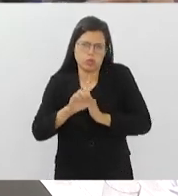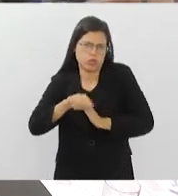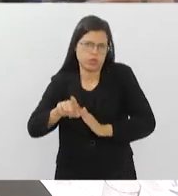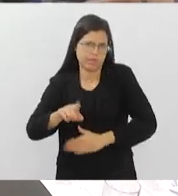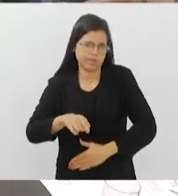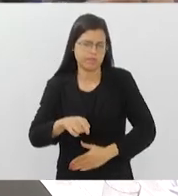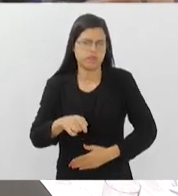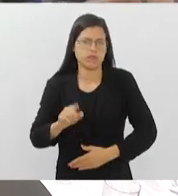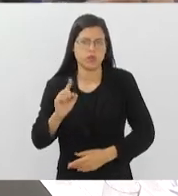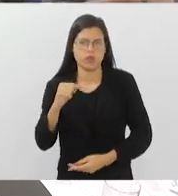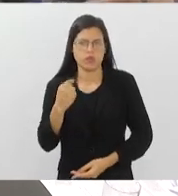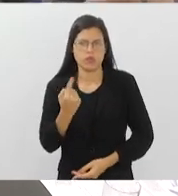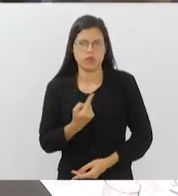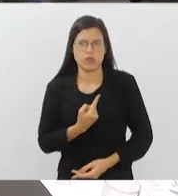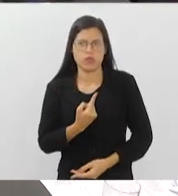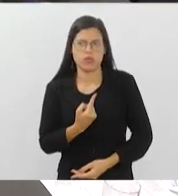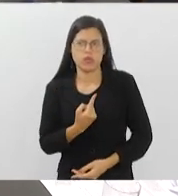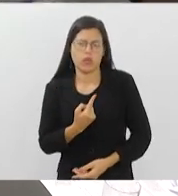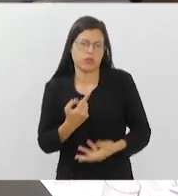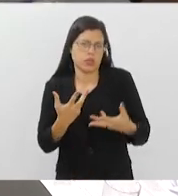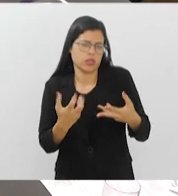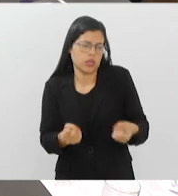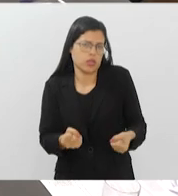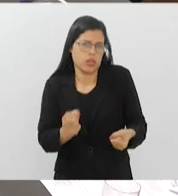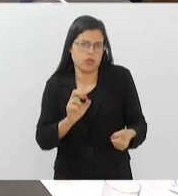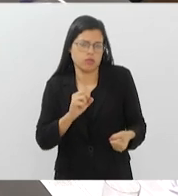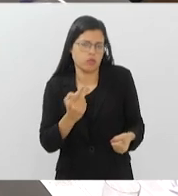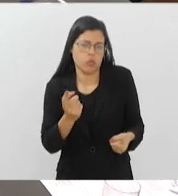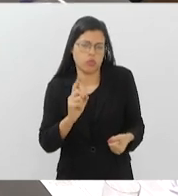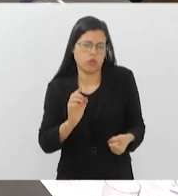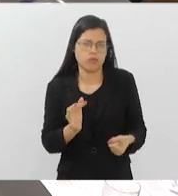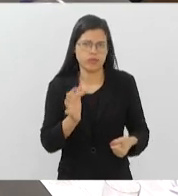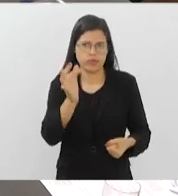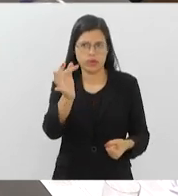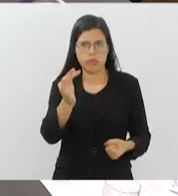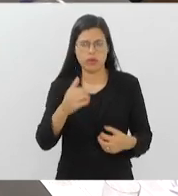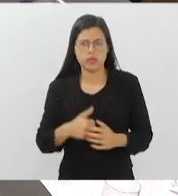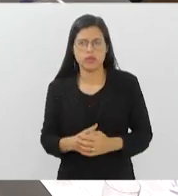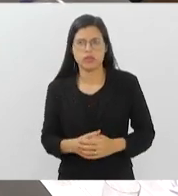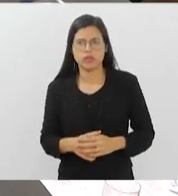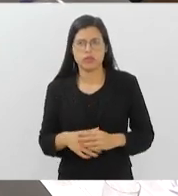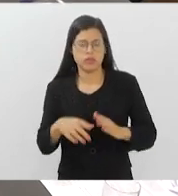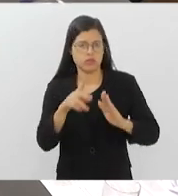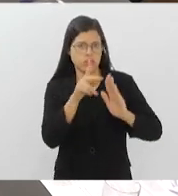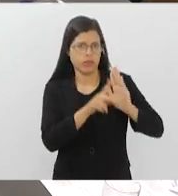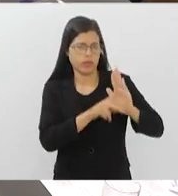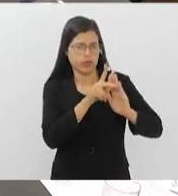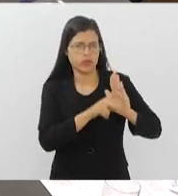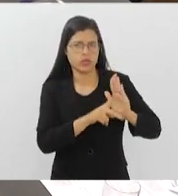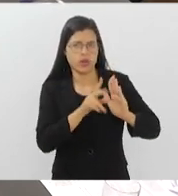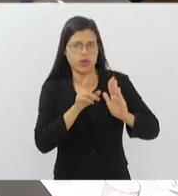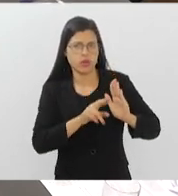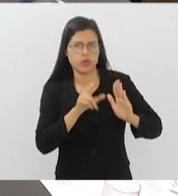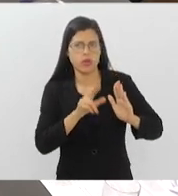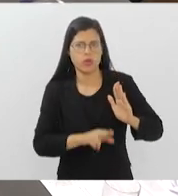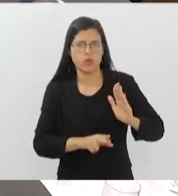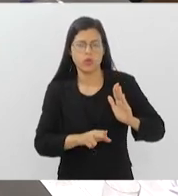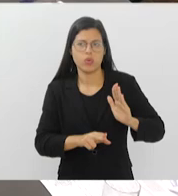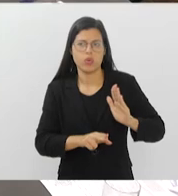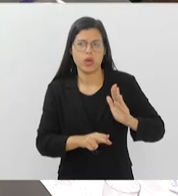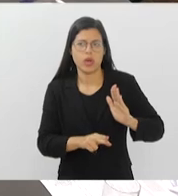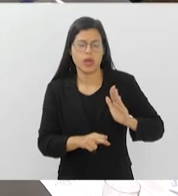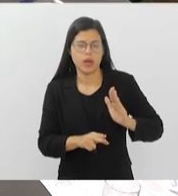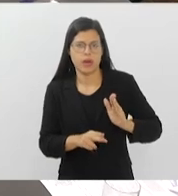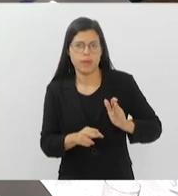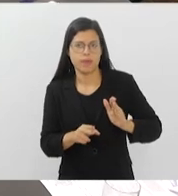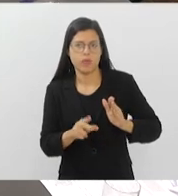nós derrubarmos ou não o veto futuramente. Inclusive, o projeto não é para dar a isenção genérica, é para dar a